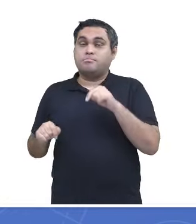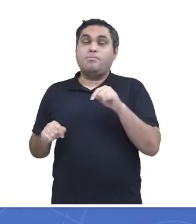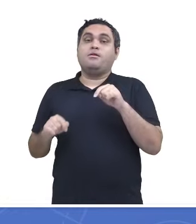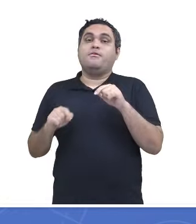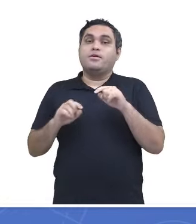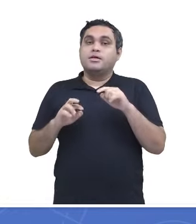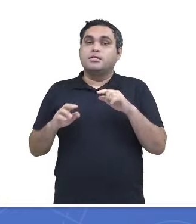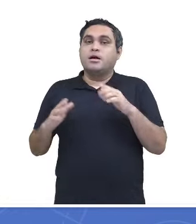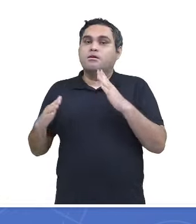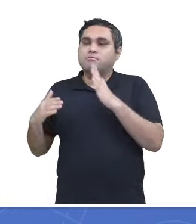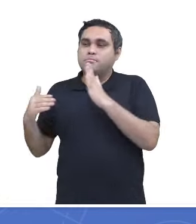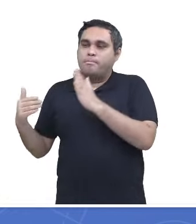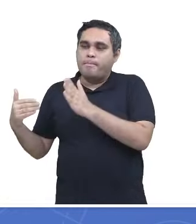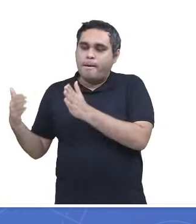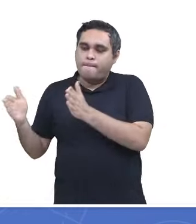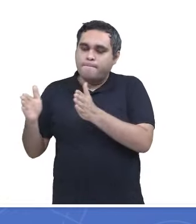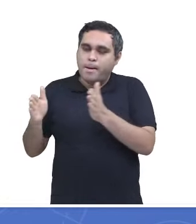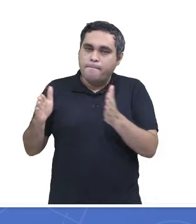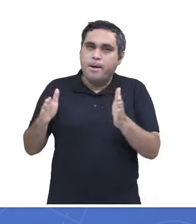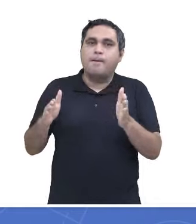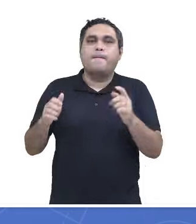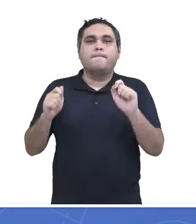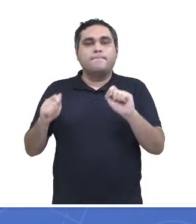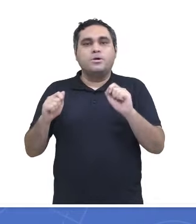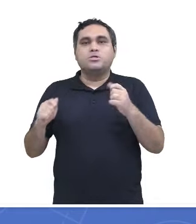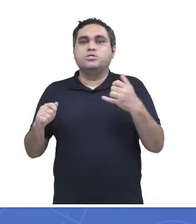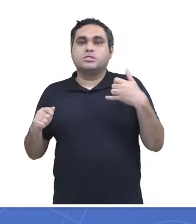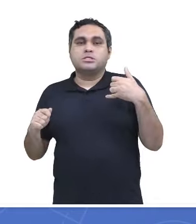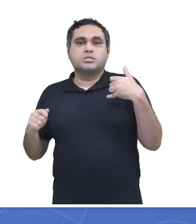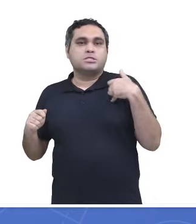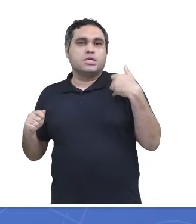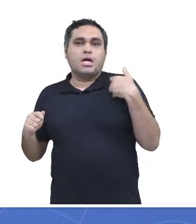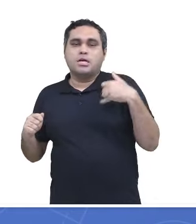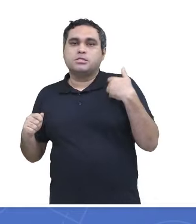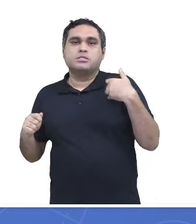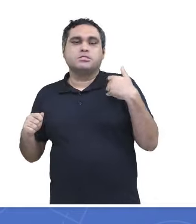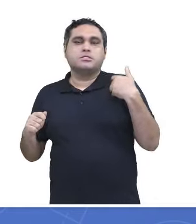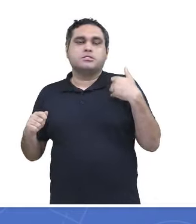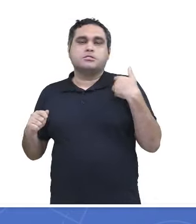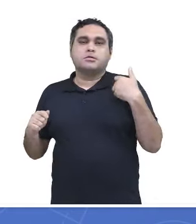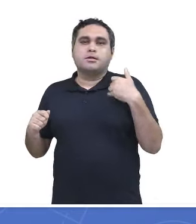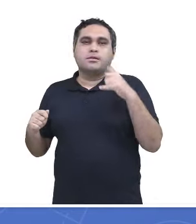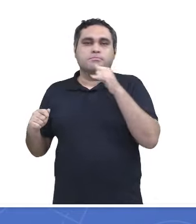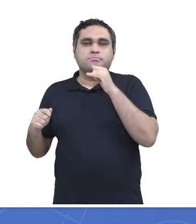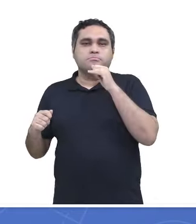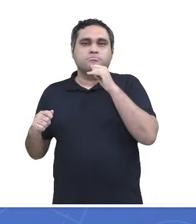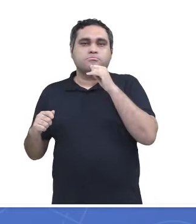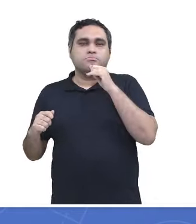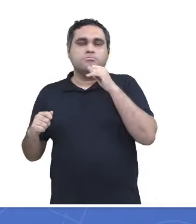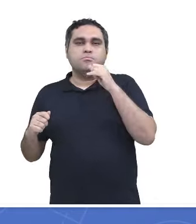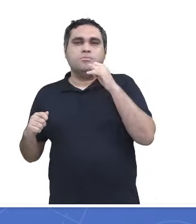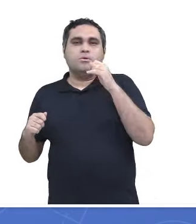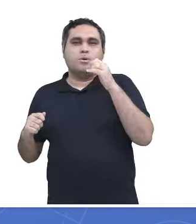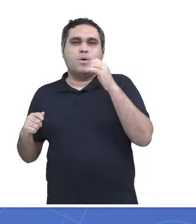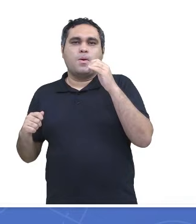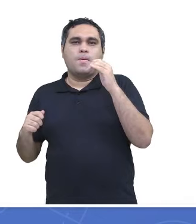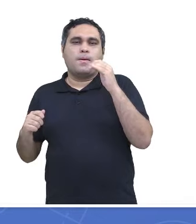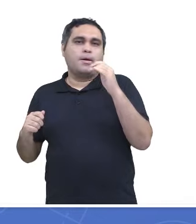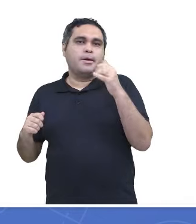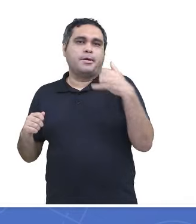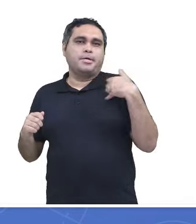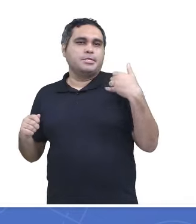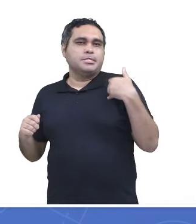processo podem ocorrer em idades mais ou menos avançadas e diferentes.